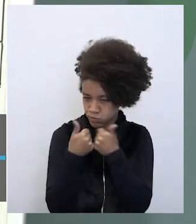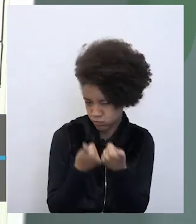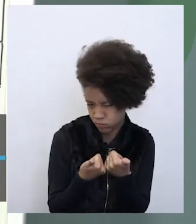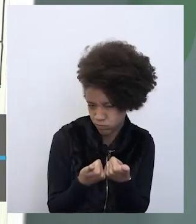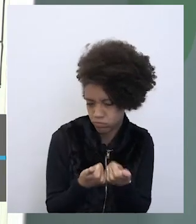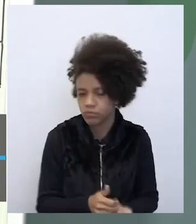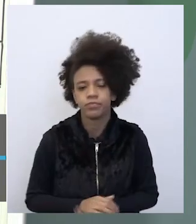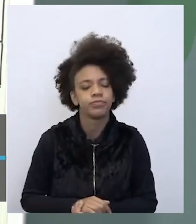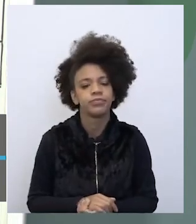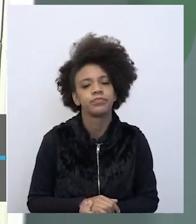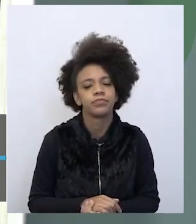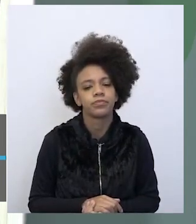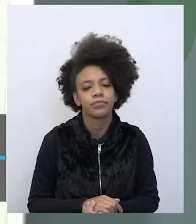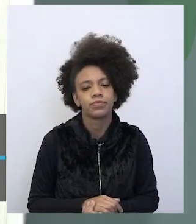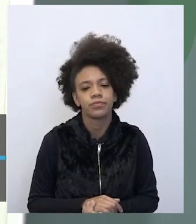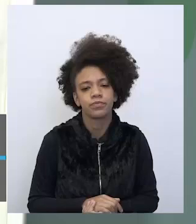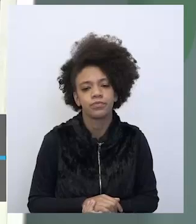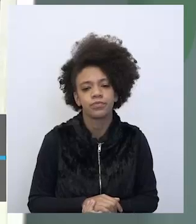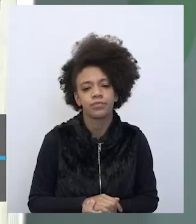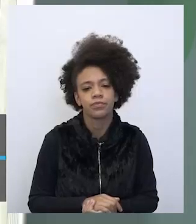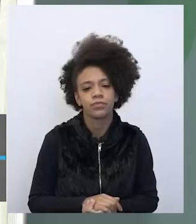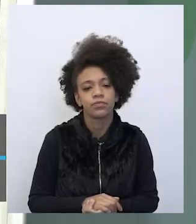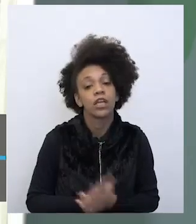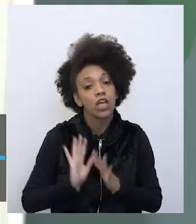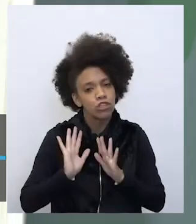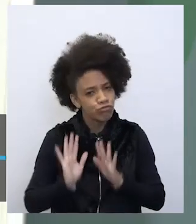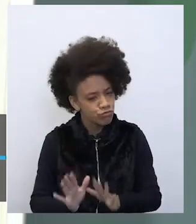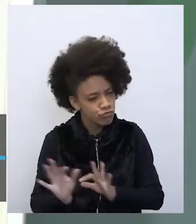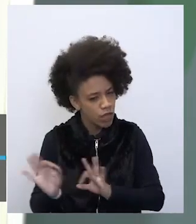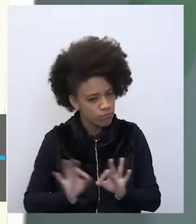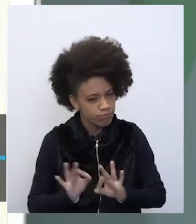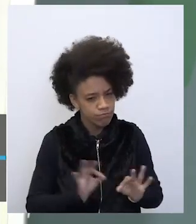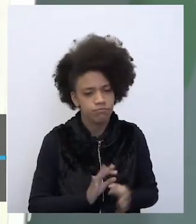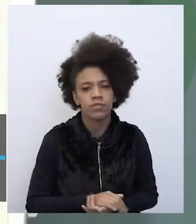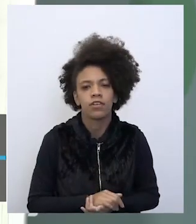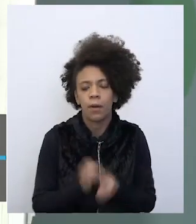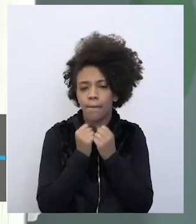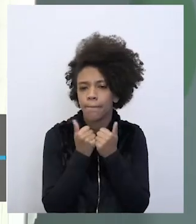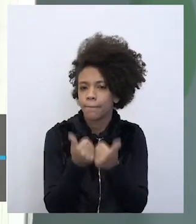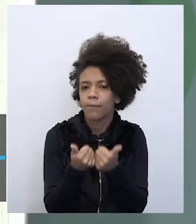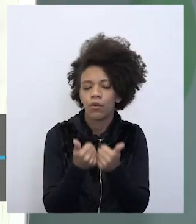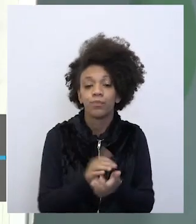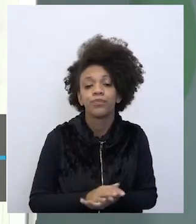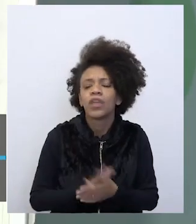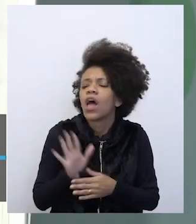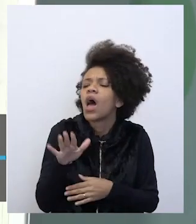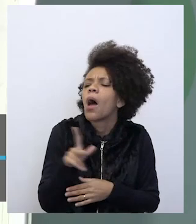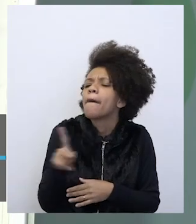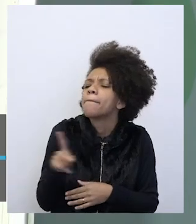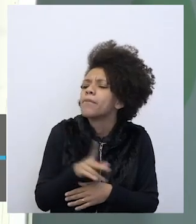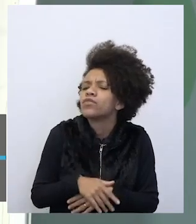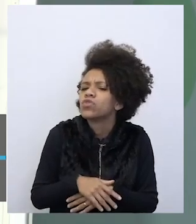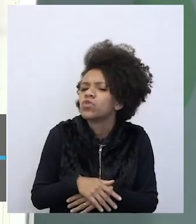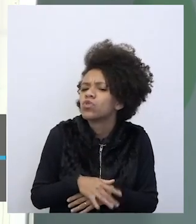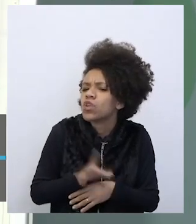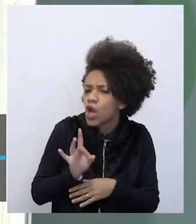lá? Então, vamos lá. Já deixei preparado. Ah, muito bom. Então, professora, você marcou aqui só os pares para ficar